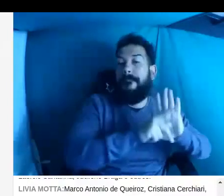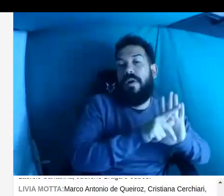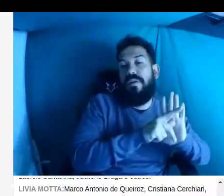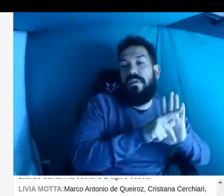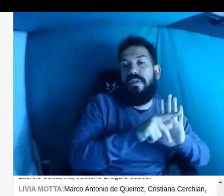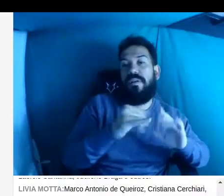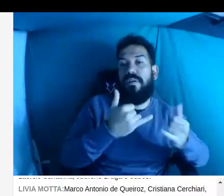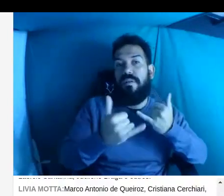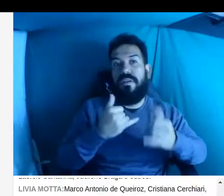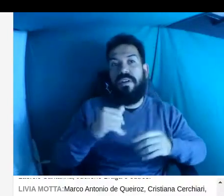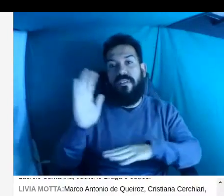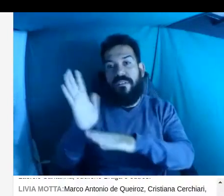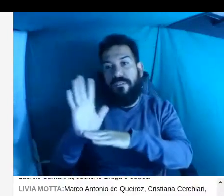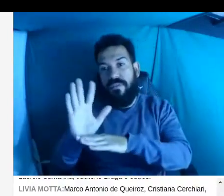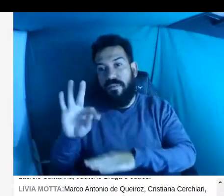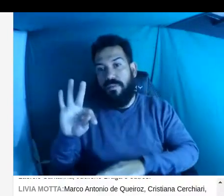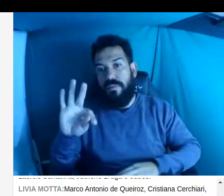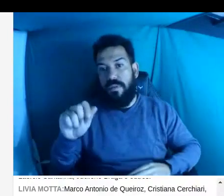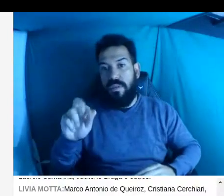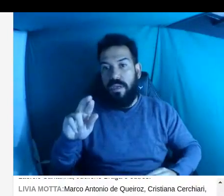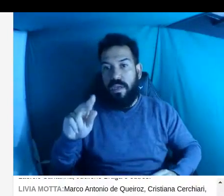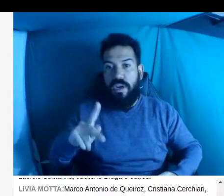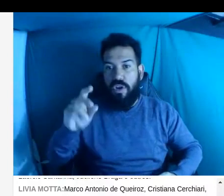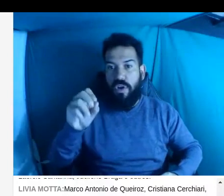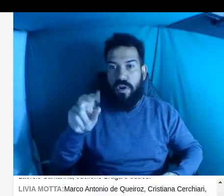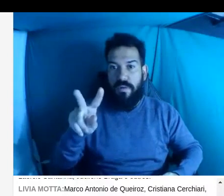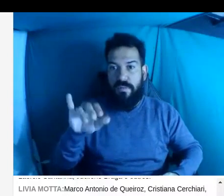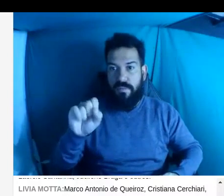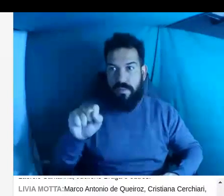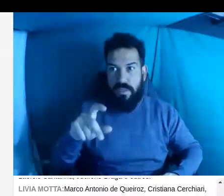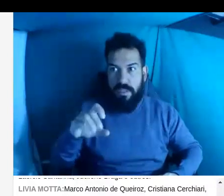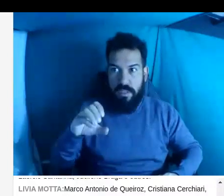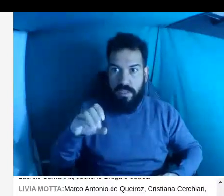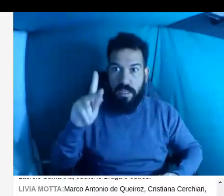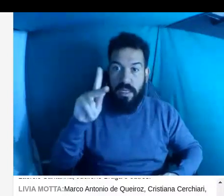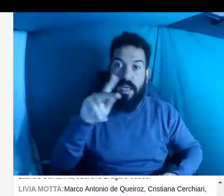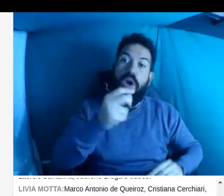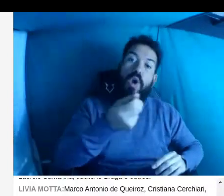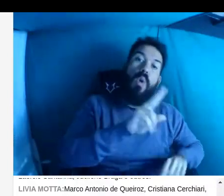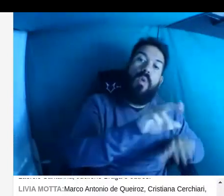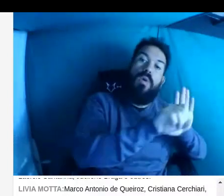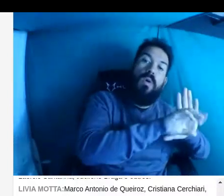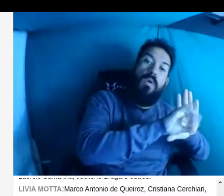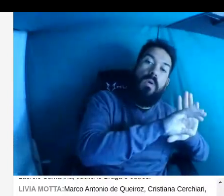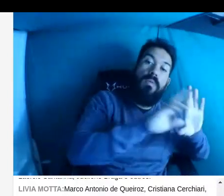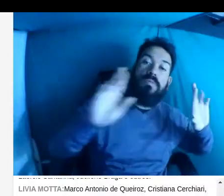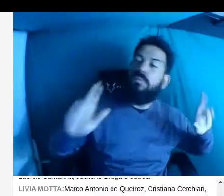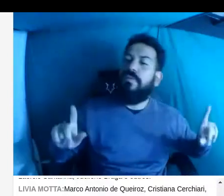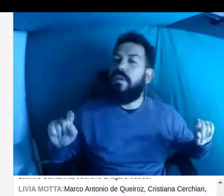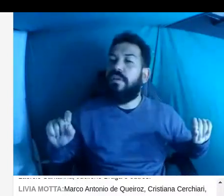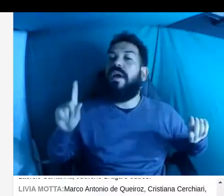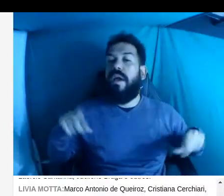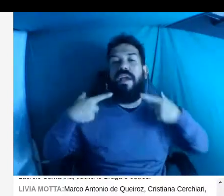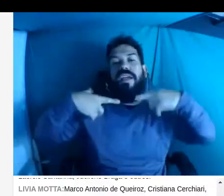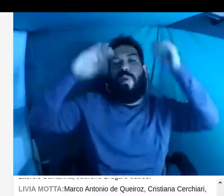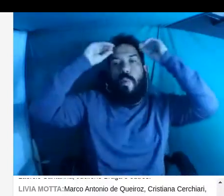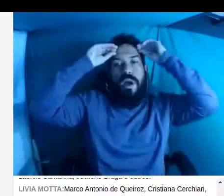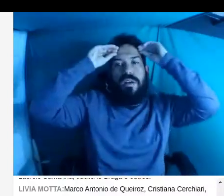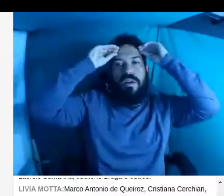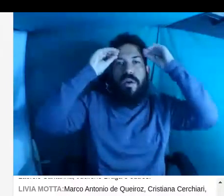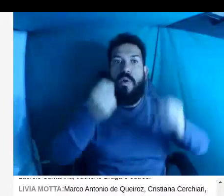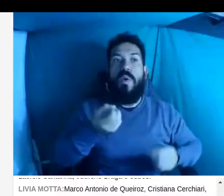Tarkovsky e um filme da Globo é a linguagem. Ou, pelo menos, a forma como